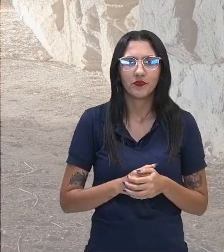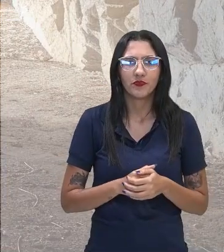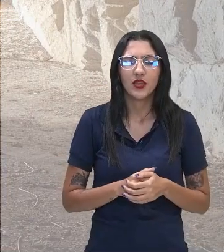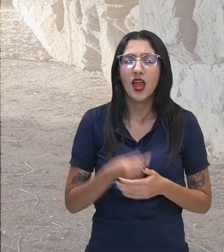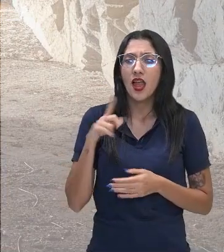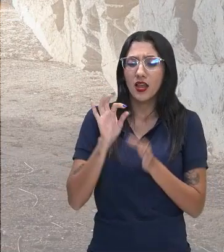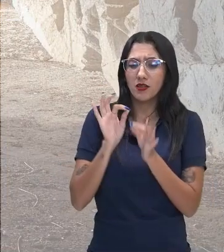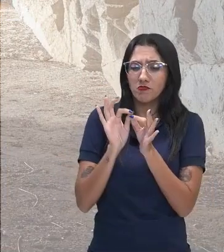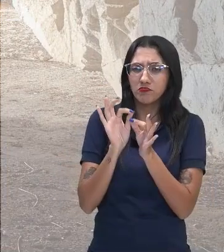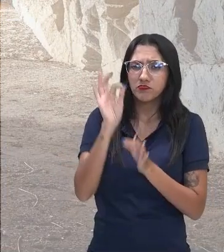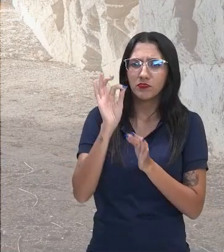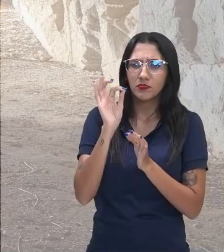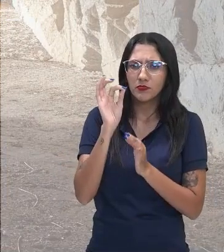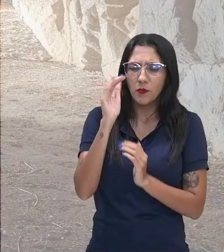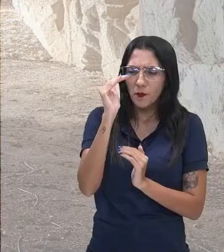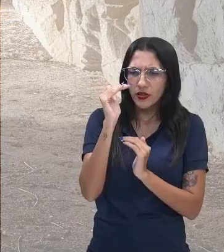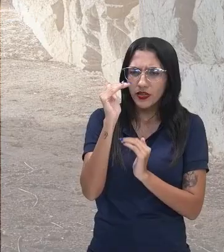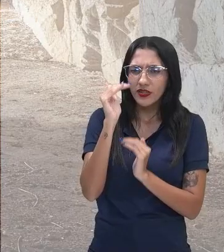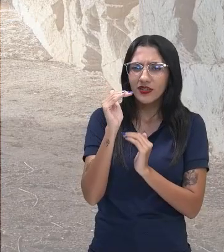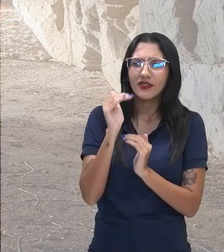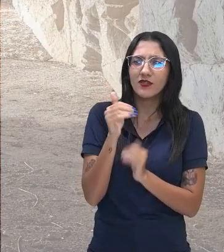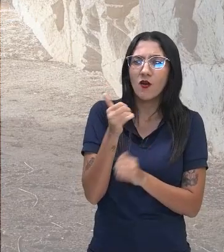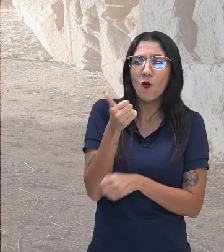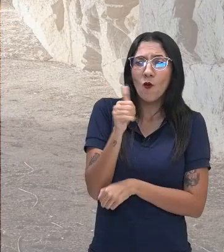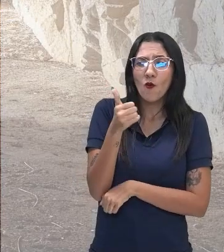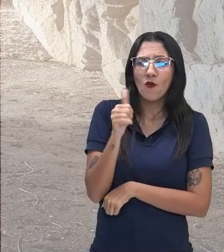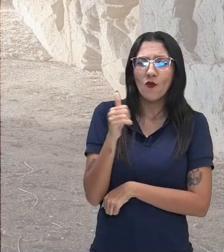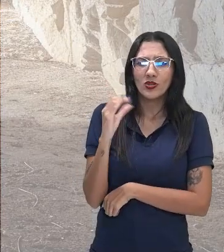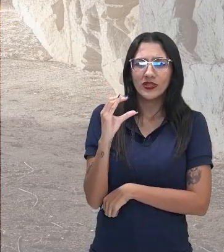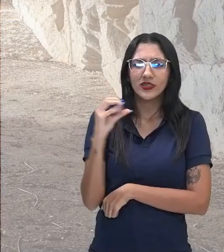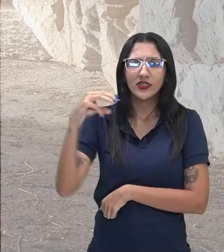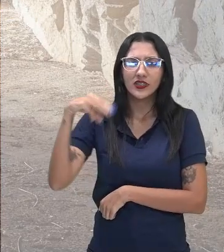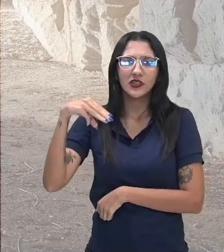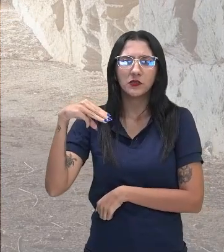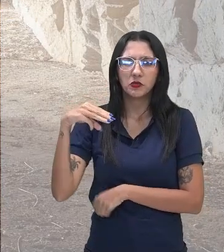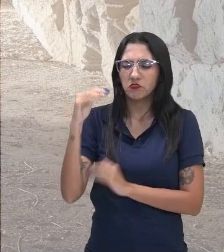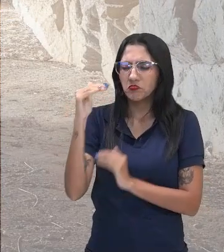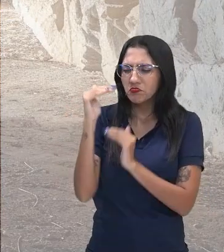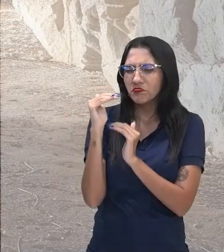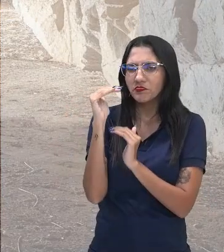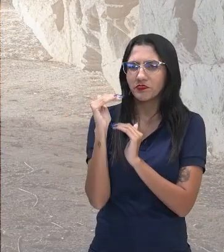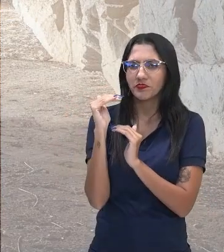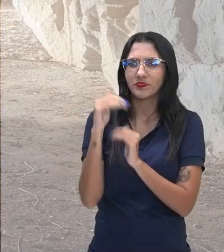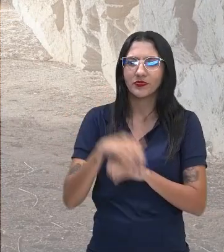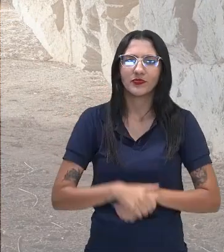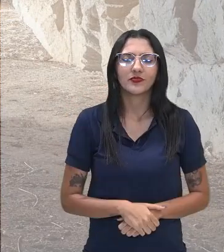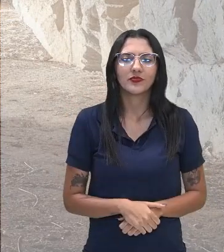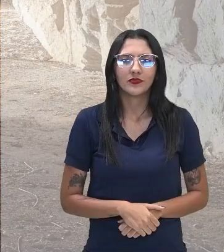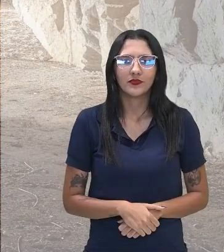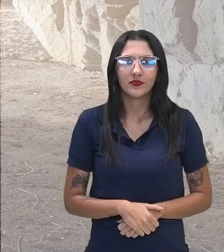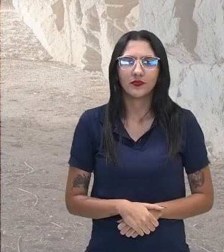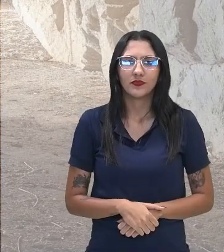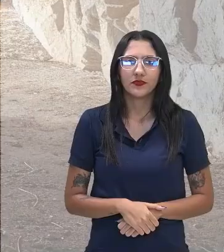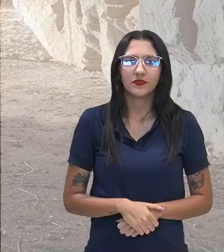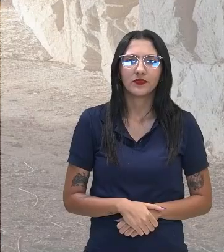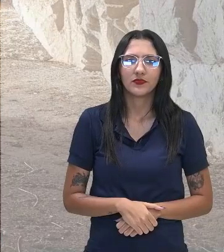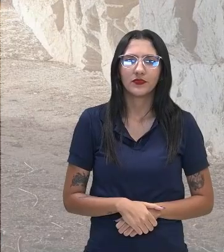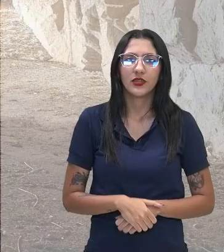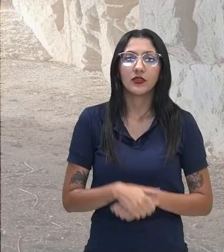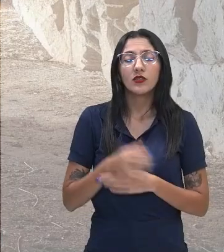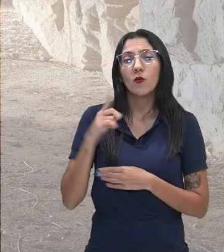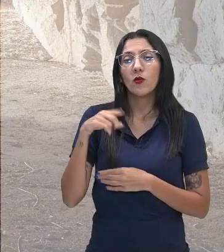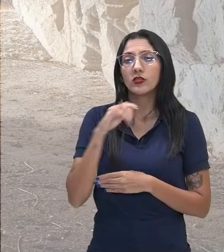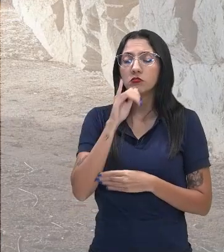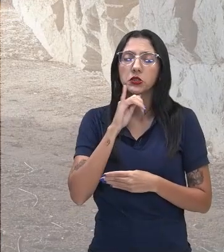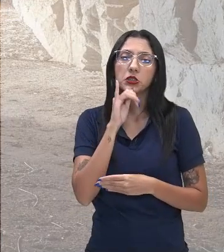de comprimento, como vocês podem ver, ela cabe na palma das mãos. Acredita que provavelmente seja um